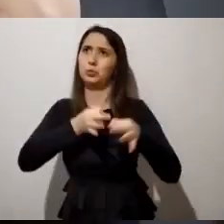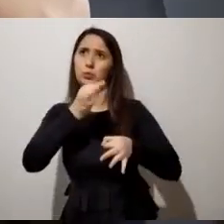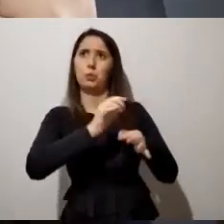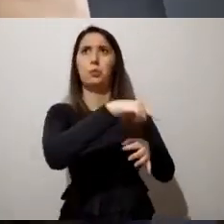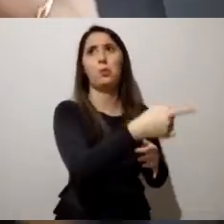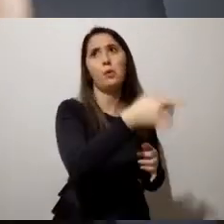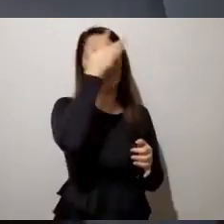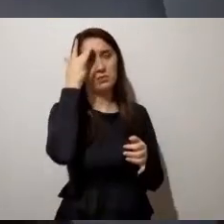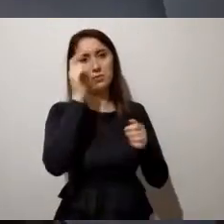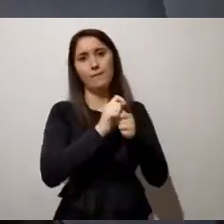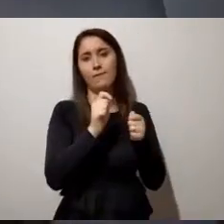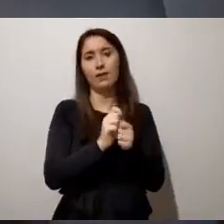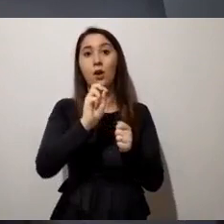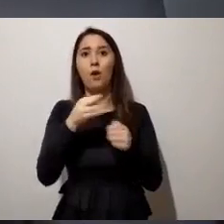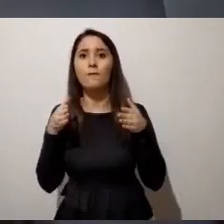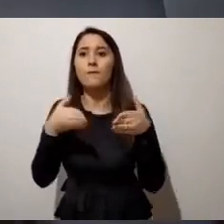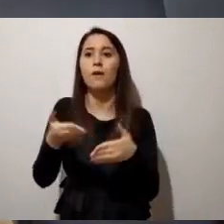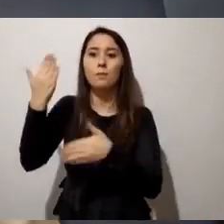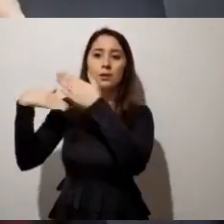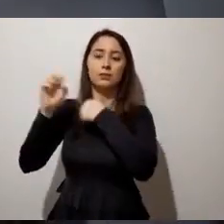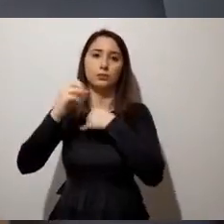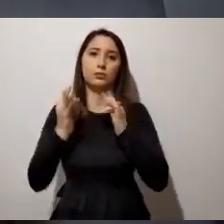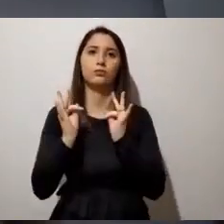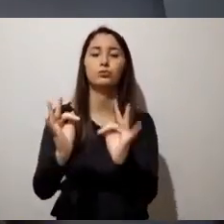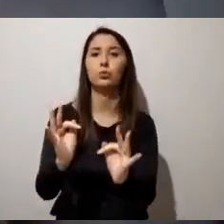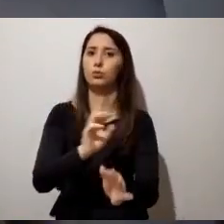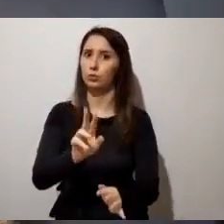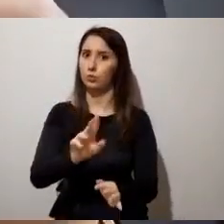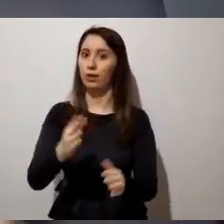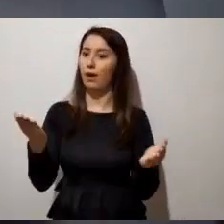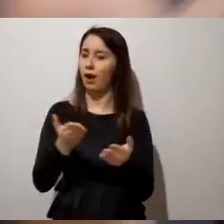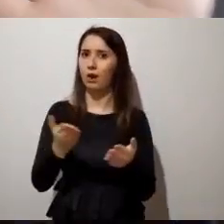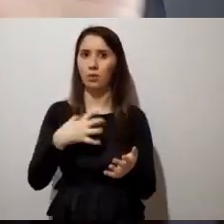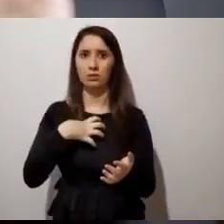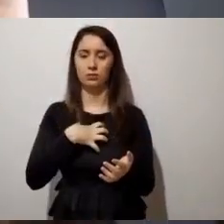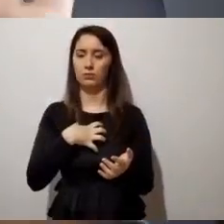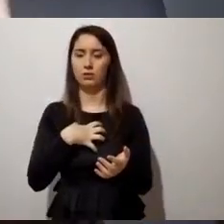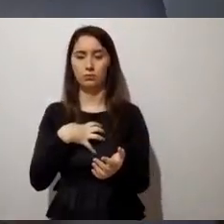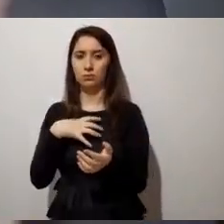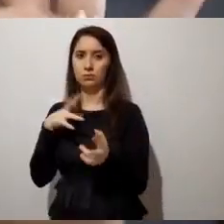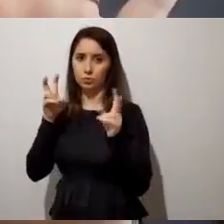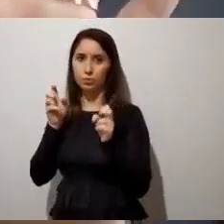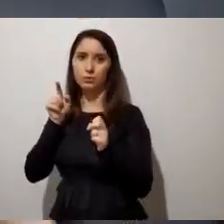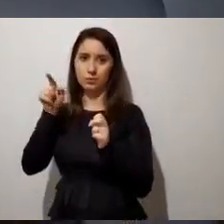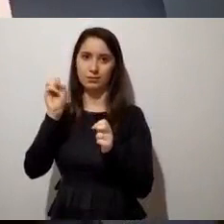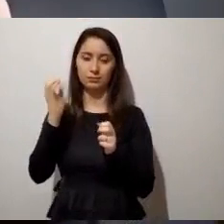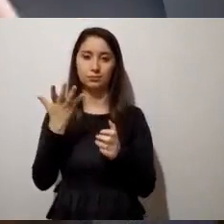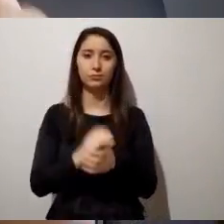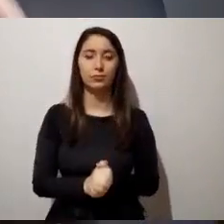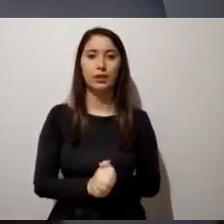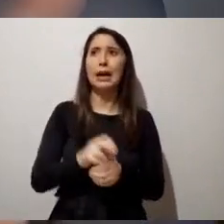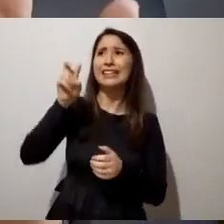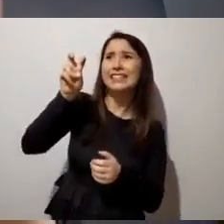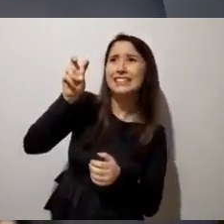ou do futuro, que sejam realmente emoções que você sente naquele momento. Se não conseguir pensar em 5, conseguiu